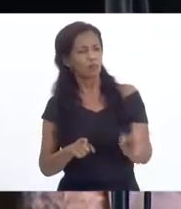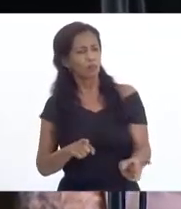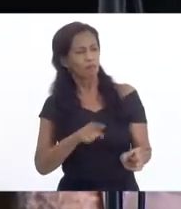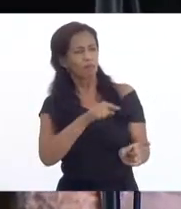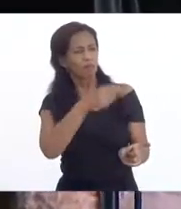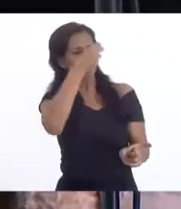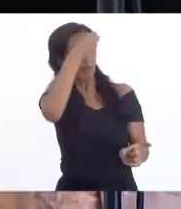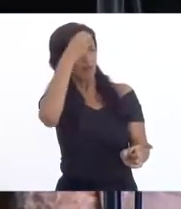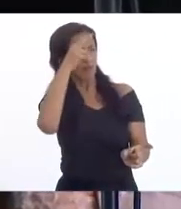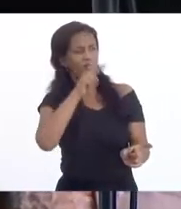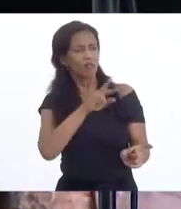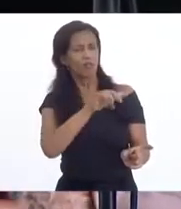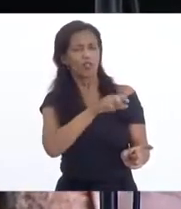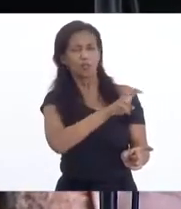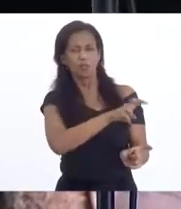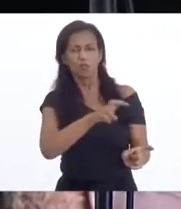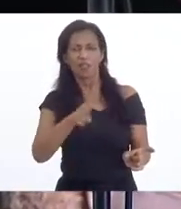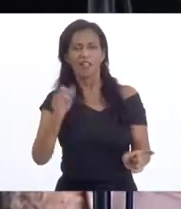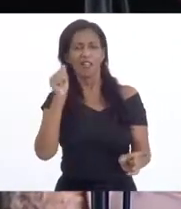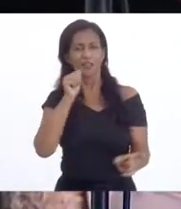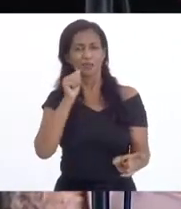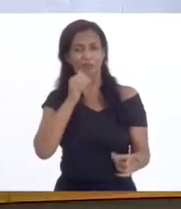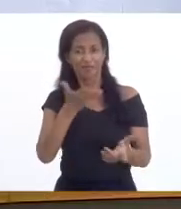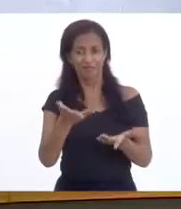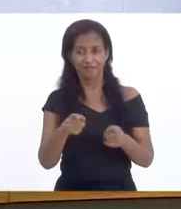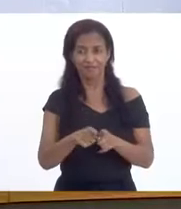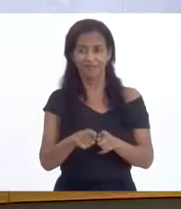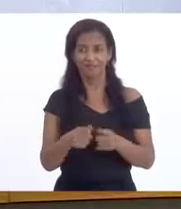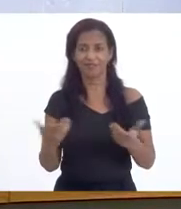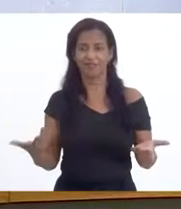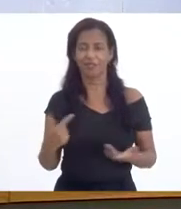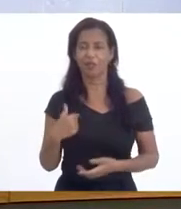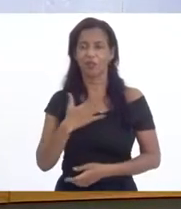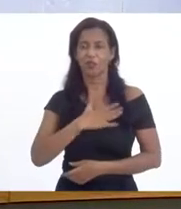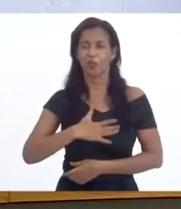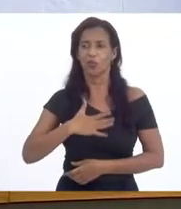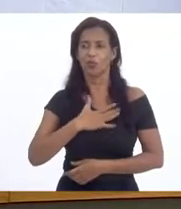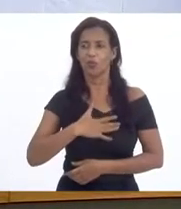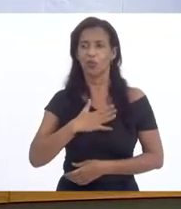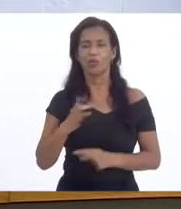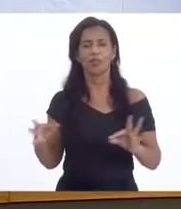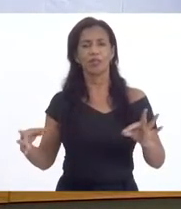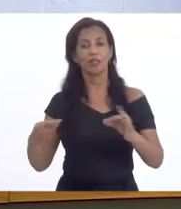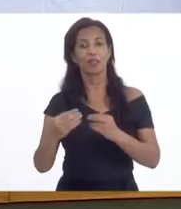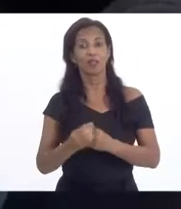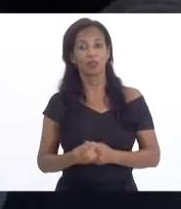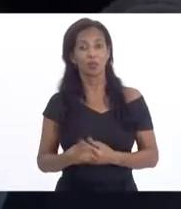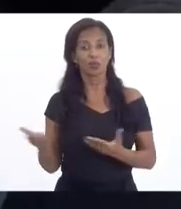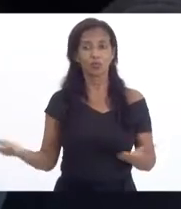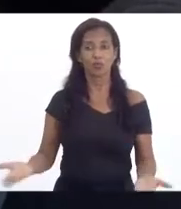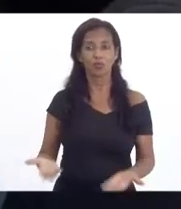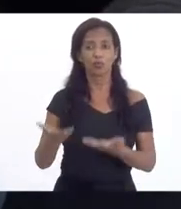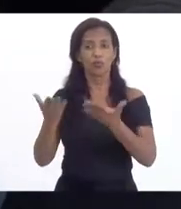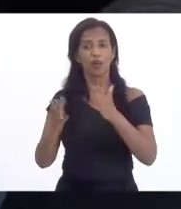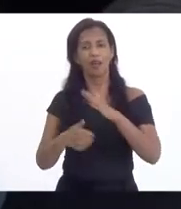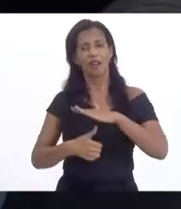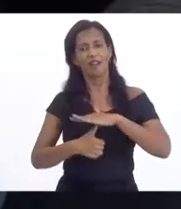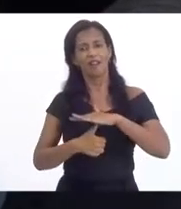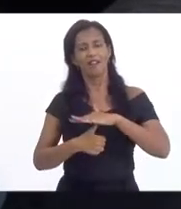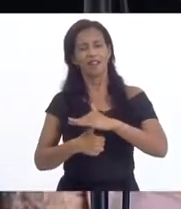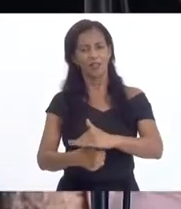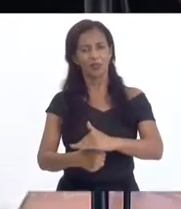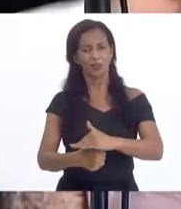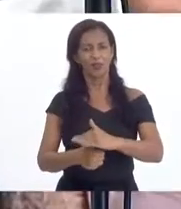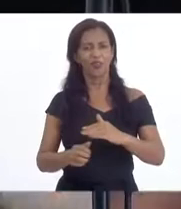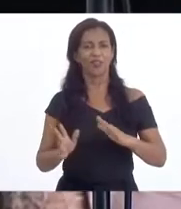prefeitas, a bancada feminina, da qual a gente tem muito orgulho, e a todos os ilustres reitor da universidade e